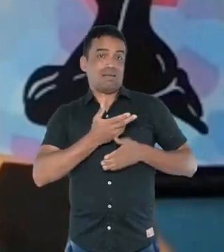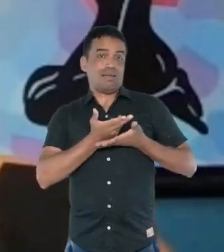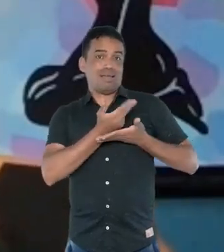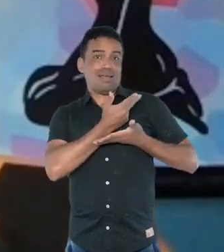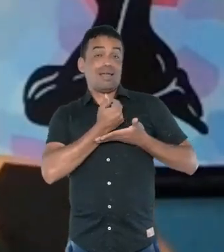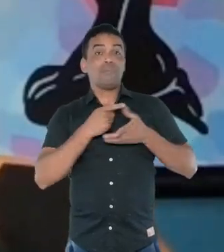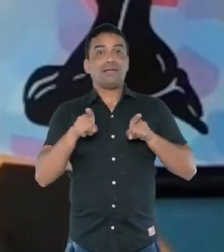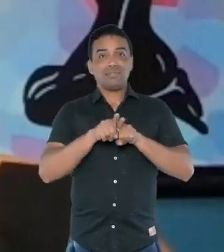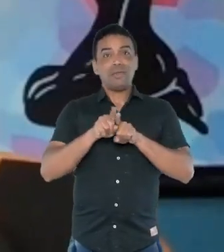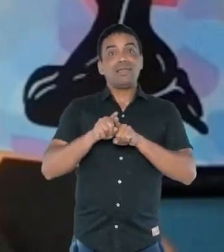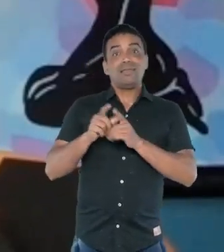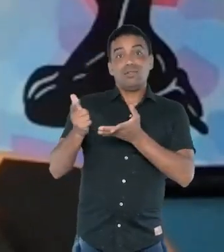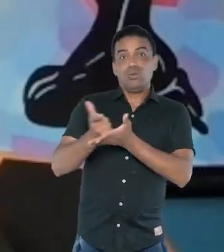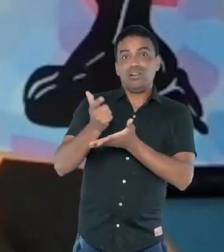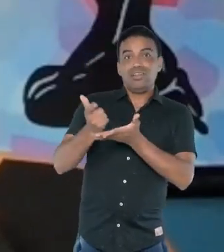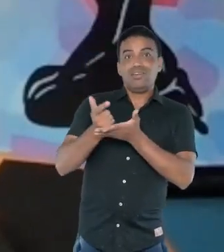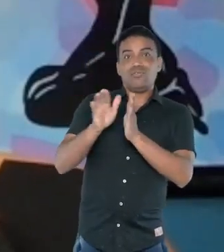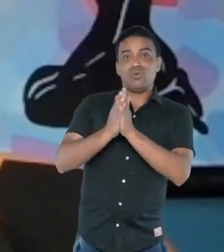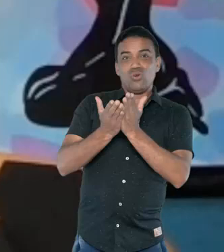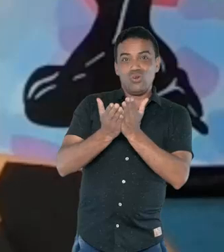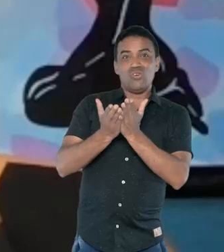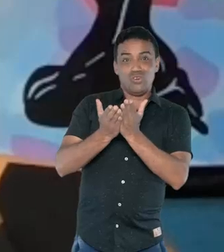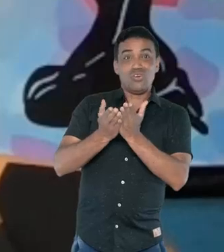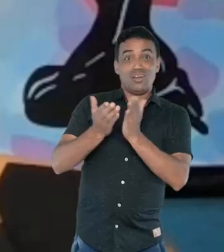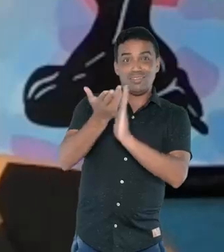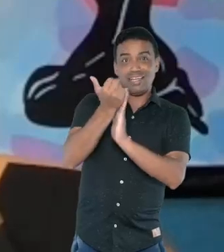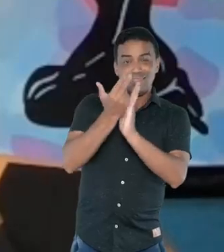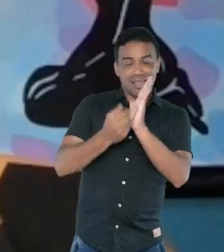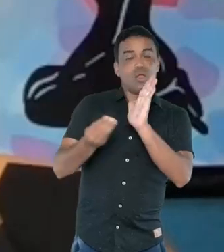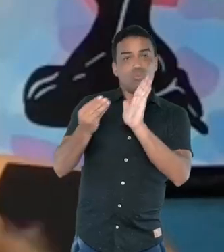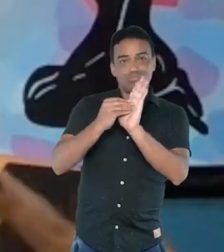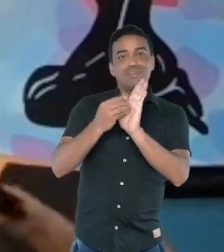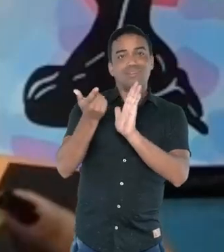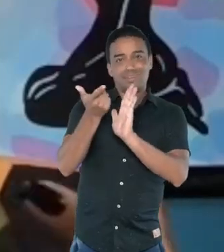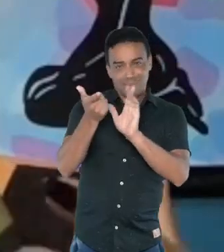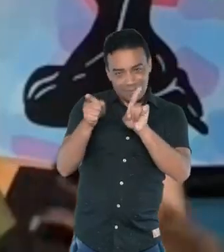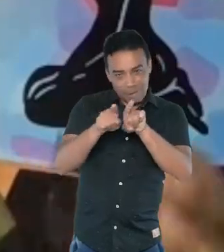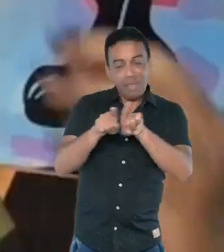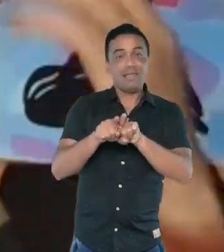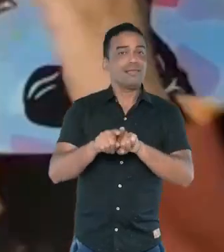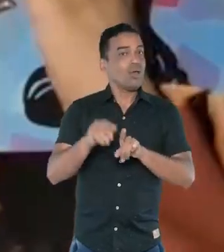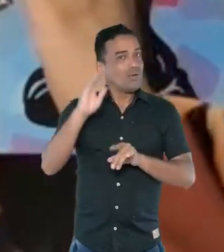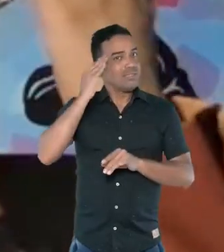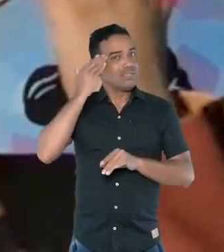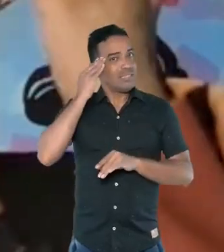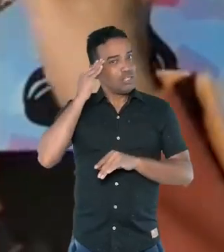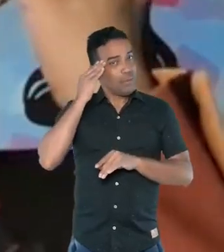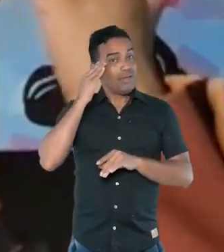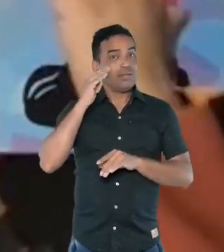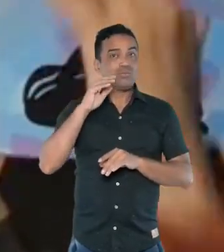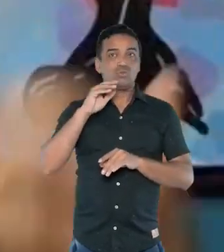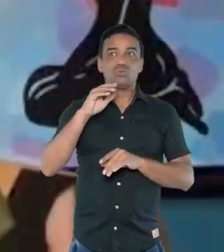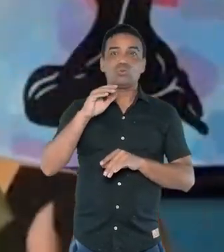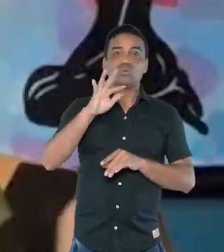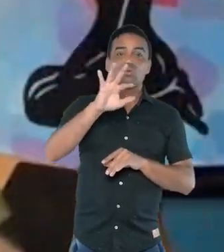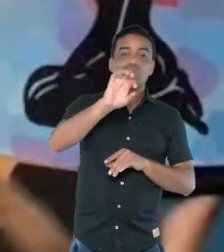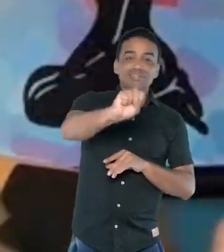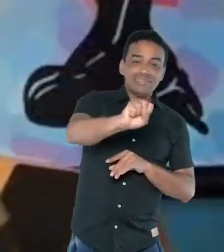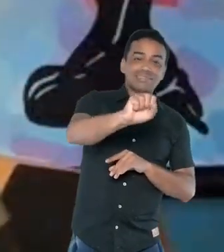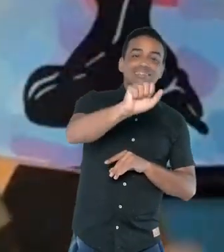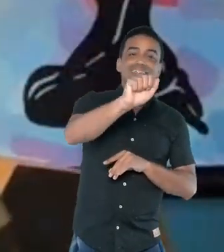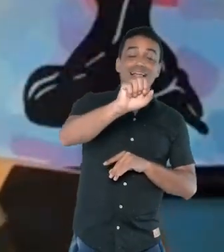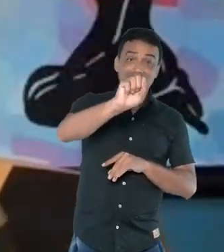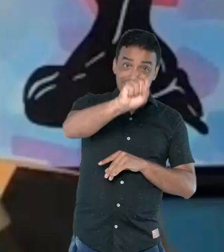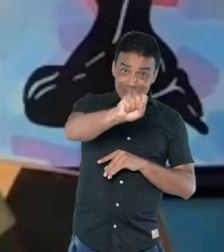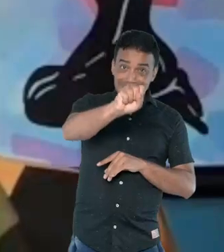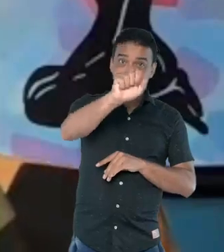capa do livro também. E aí, desse entendimento de Sankofa, essa forma de